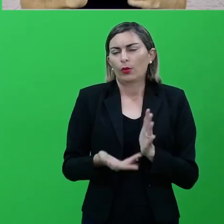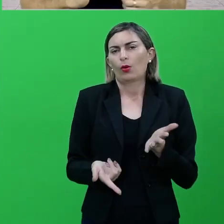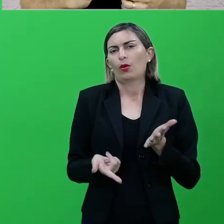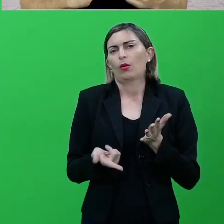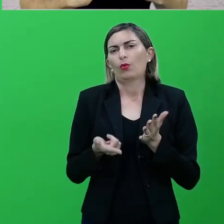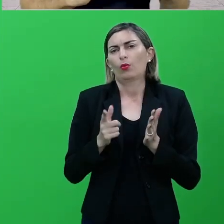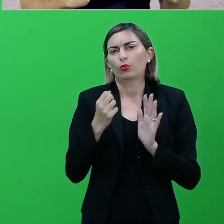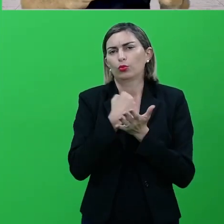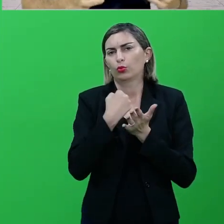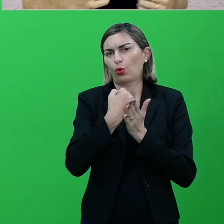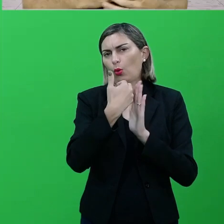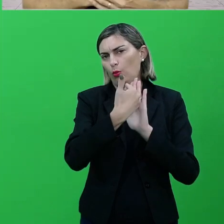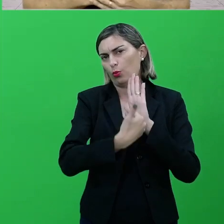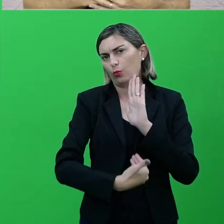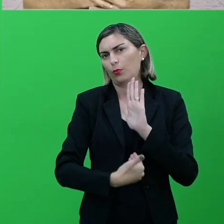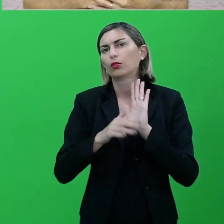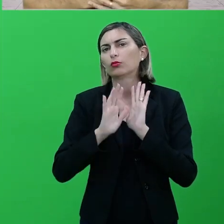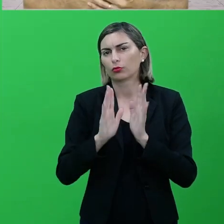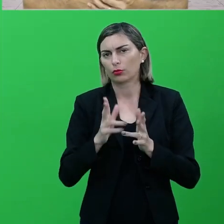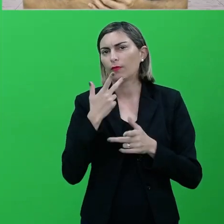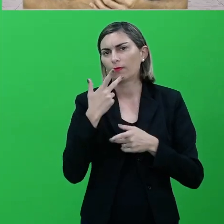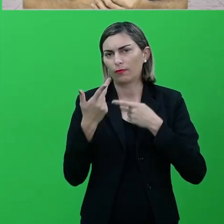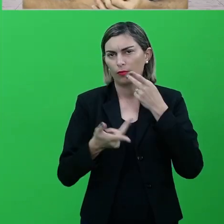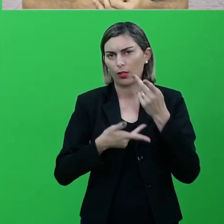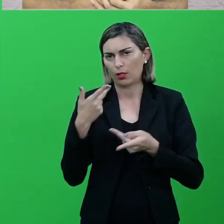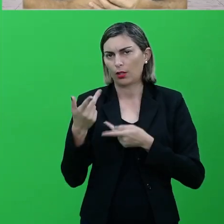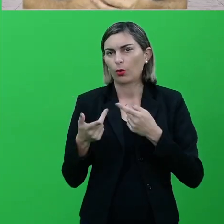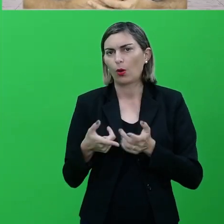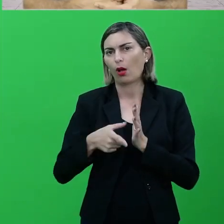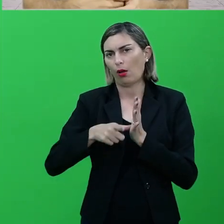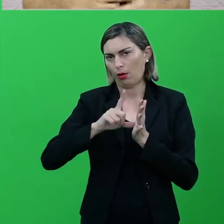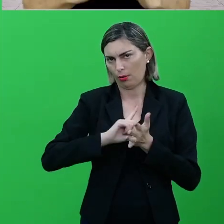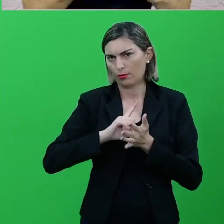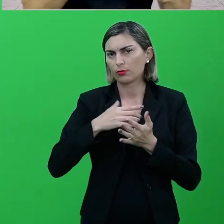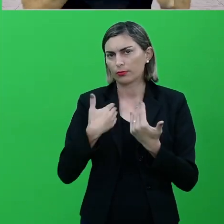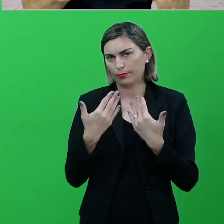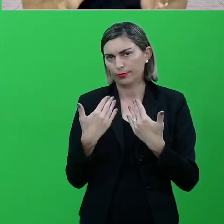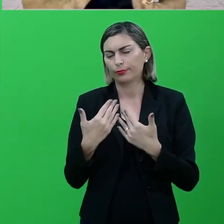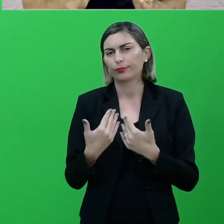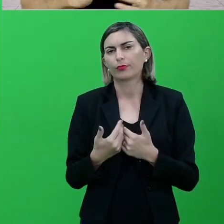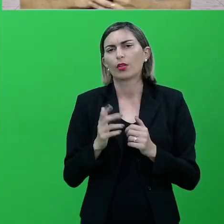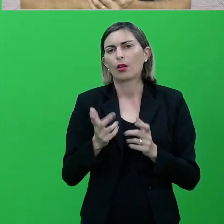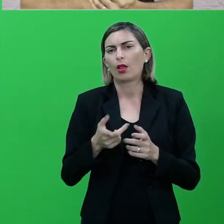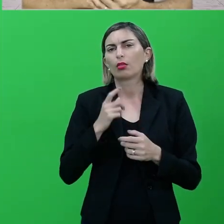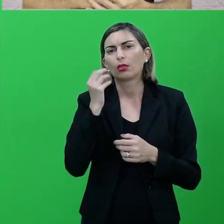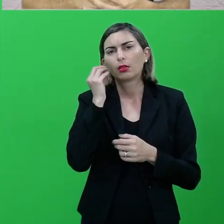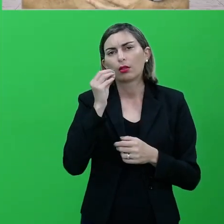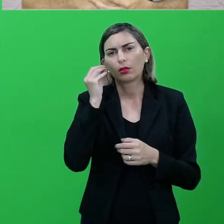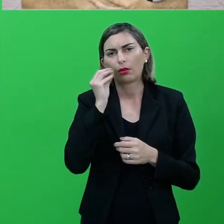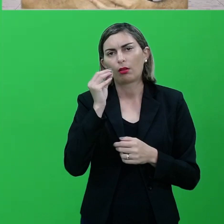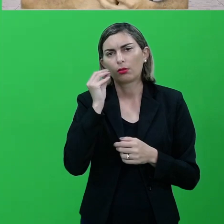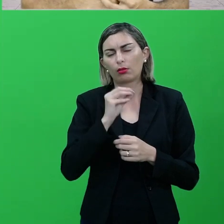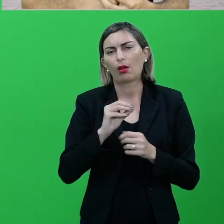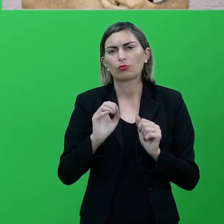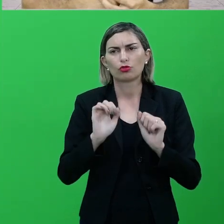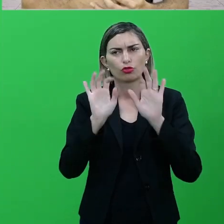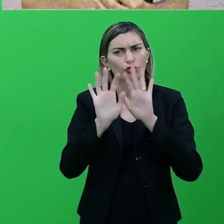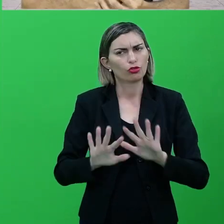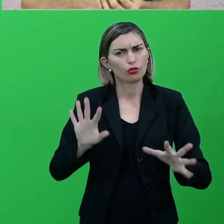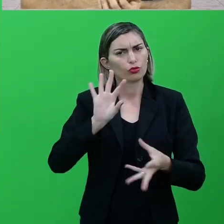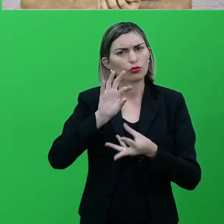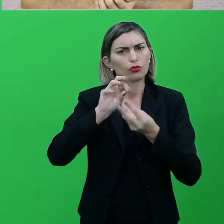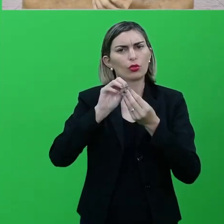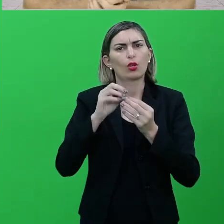um documento que a gente já mencionou numa parte anterior da nossa conversa. Enfim, a gente vai tentar dar uma geral aqui